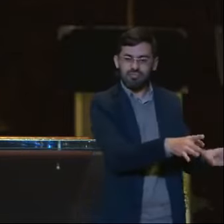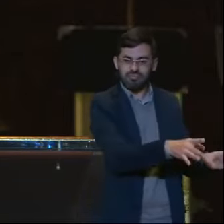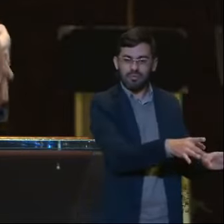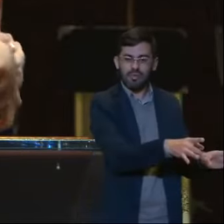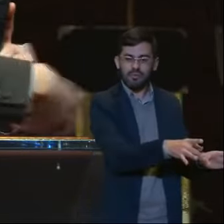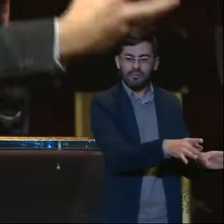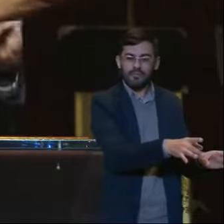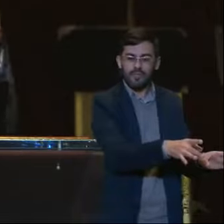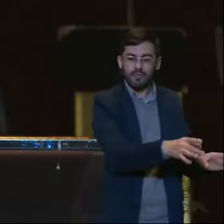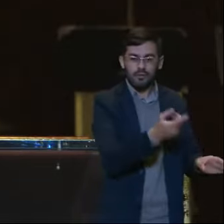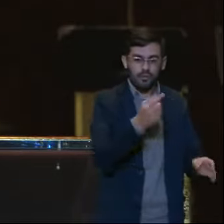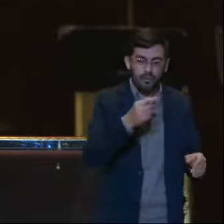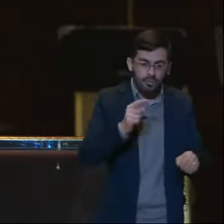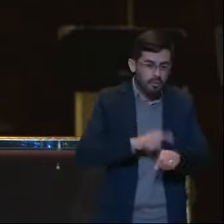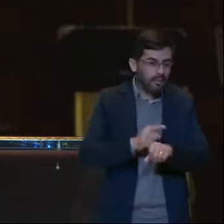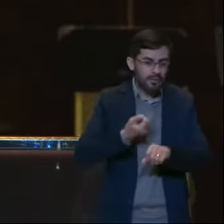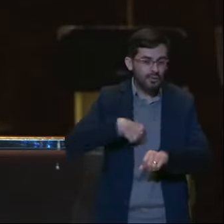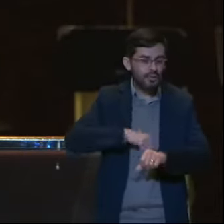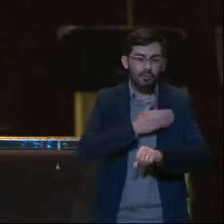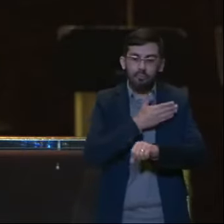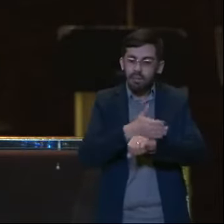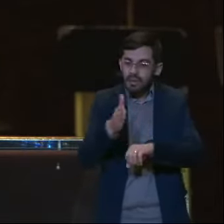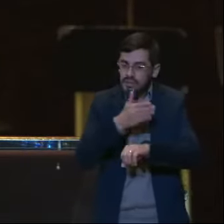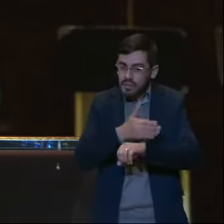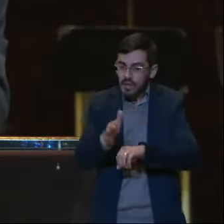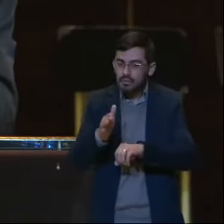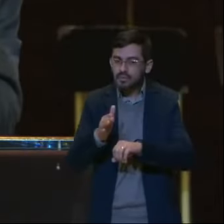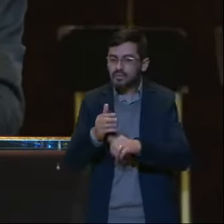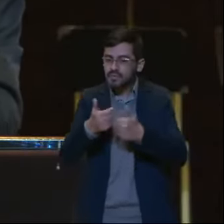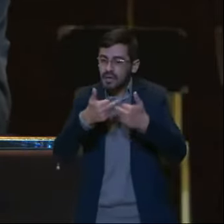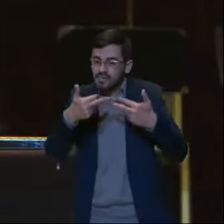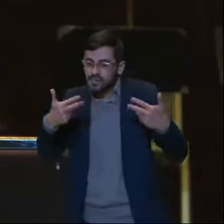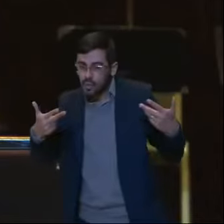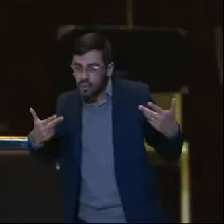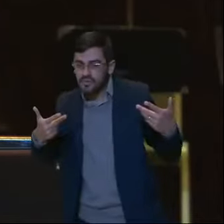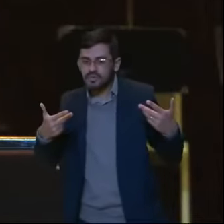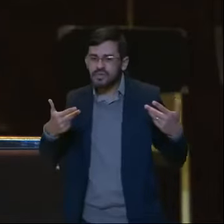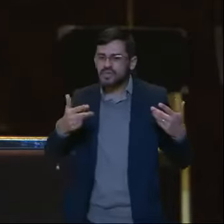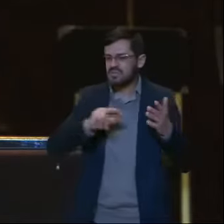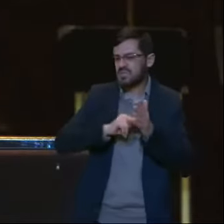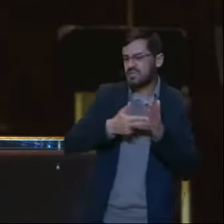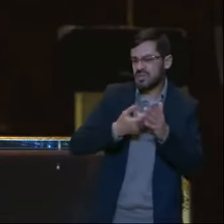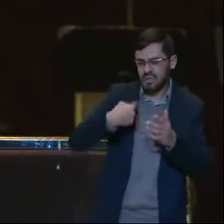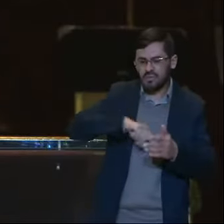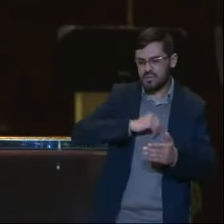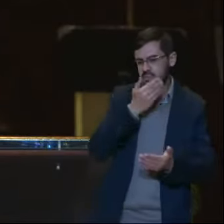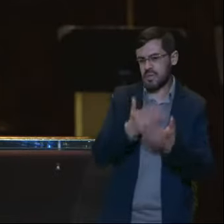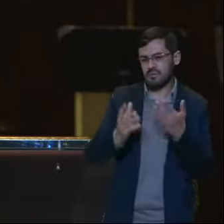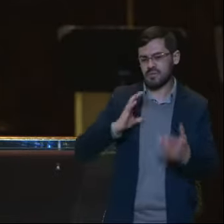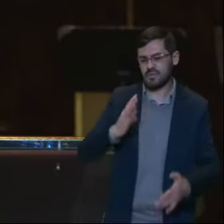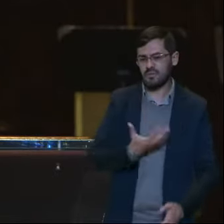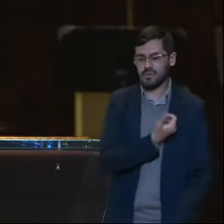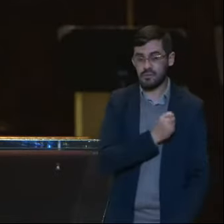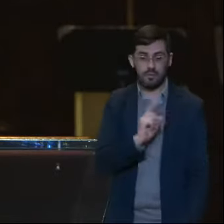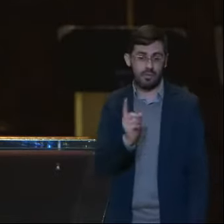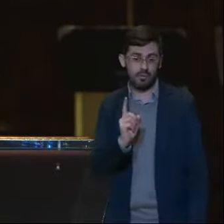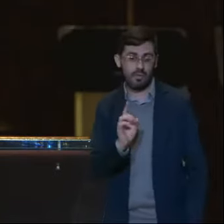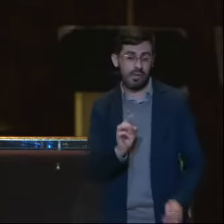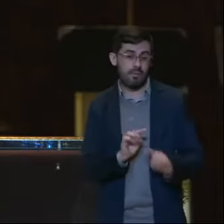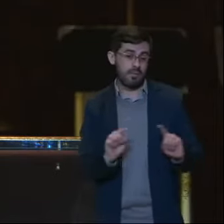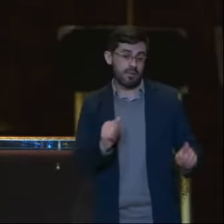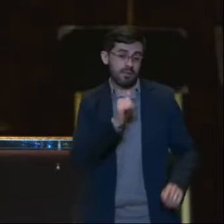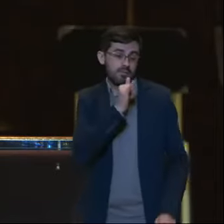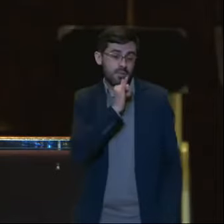nós não vivemos isso, nós perdemos a nossa salvação, ou não representamos a Deus. Mas quando o sal ele é